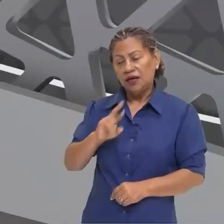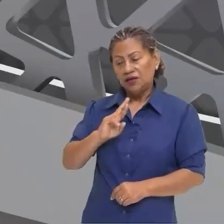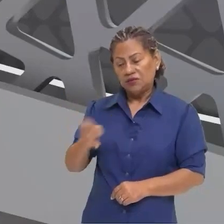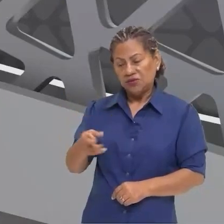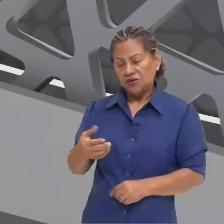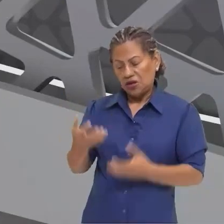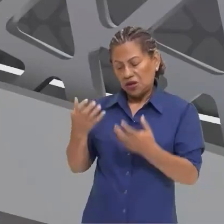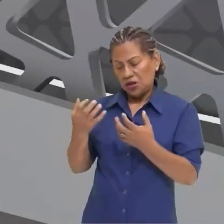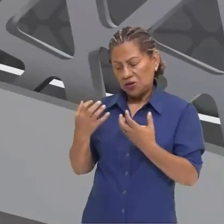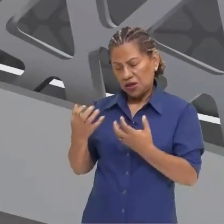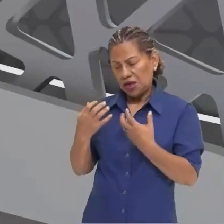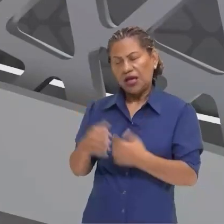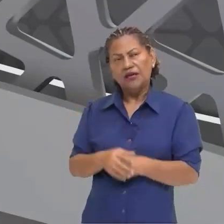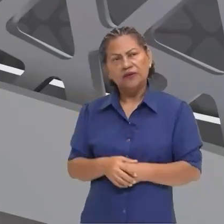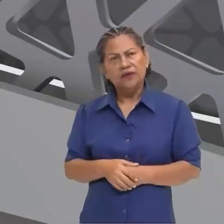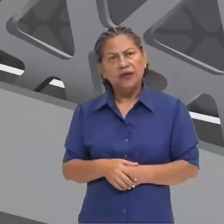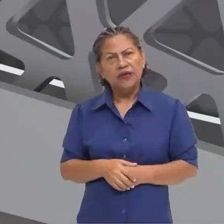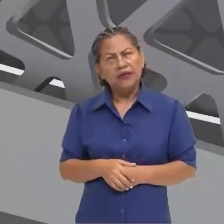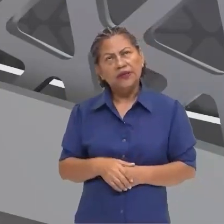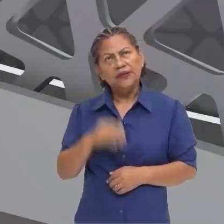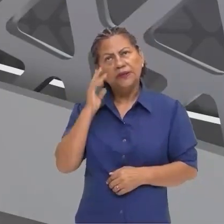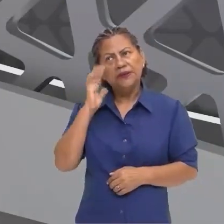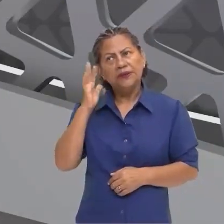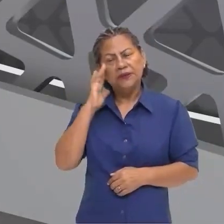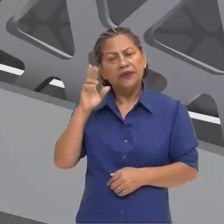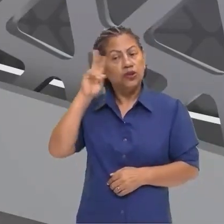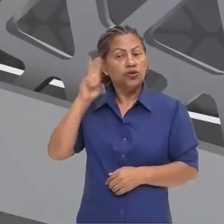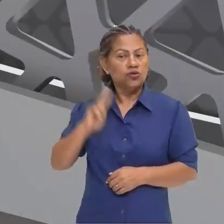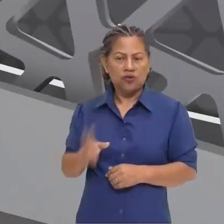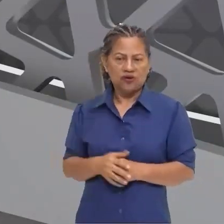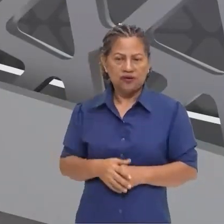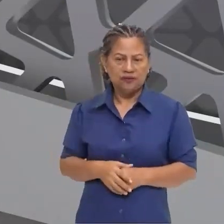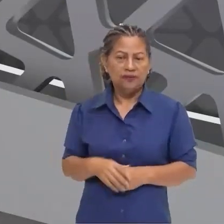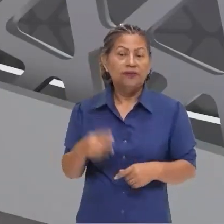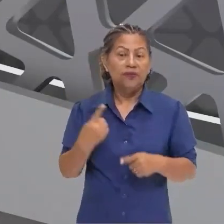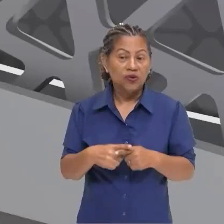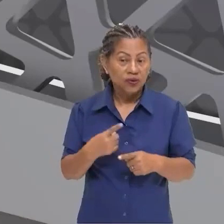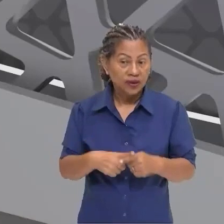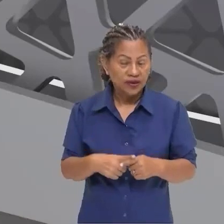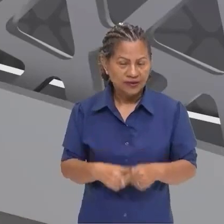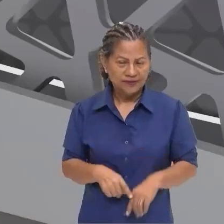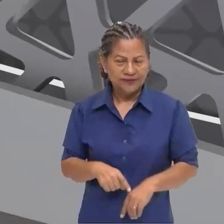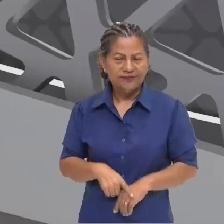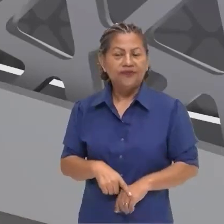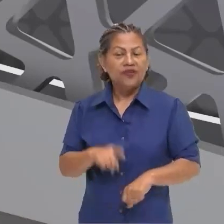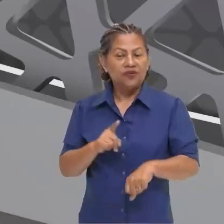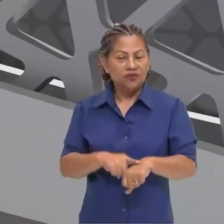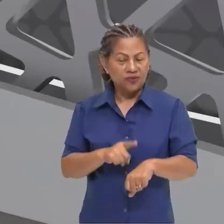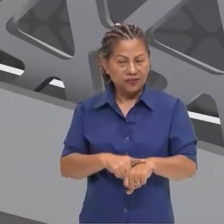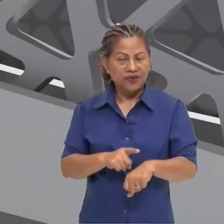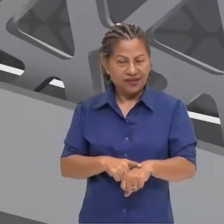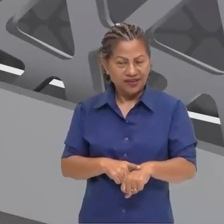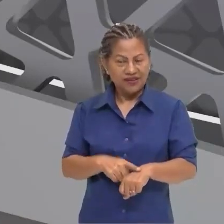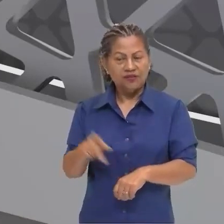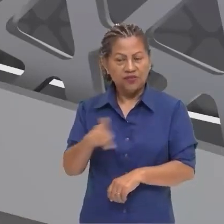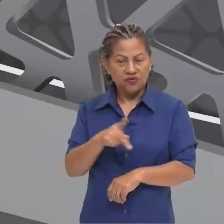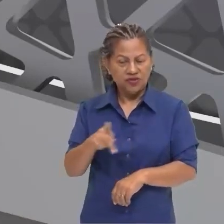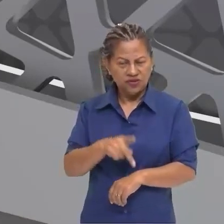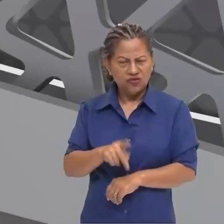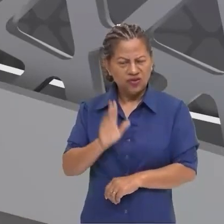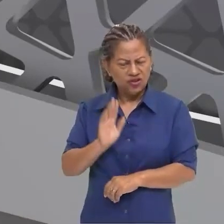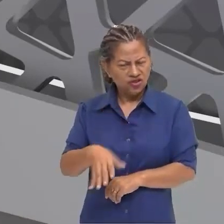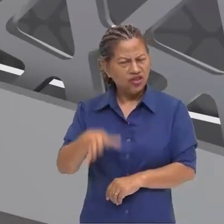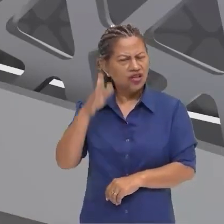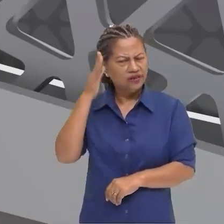ficou olhando para mim. Mas por quê, gente? Porque, veja bem, naquela época eu já sabia que para uma